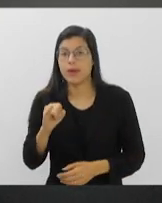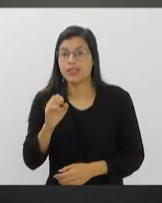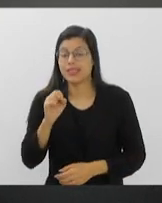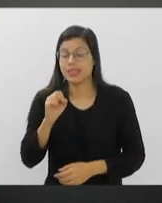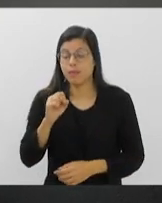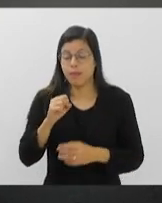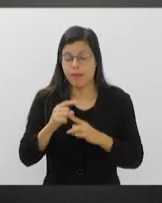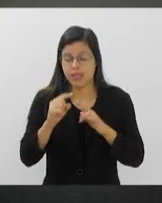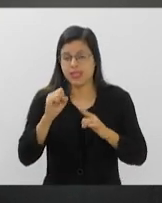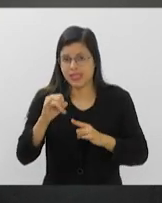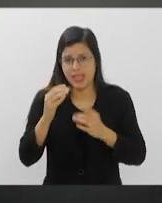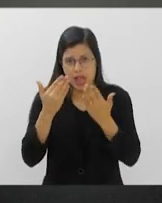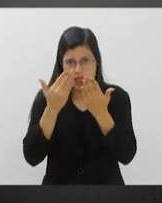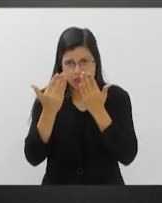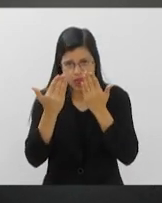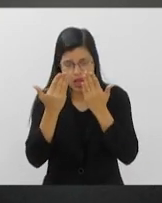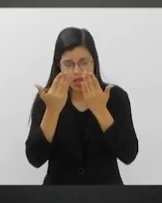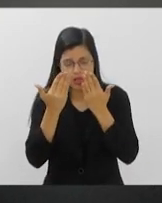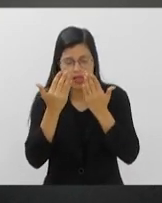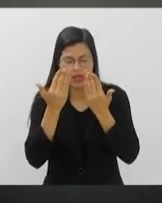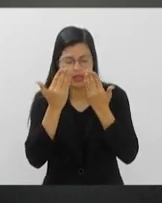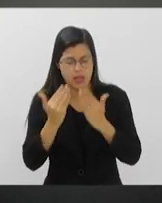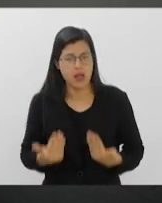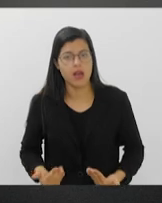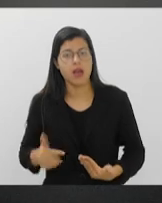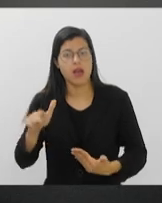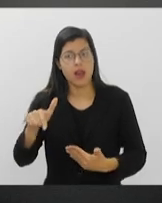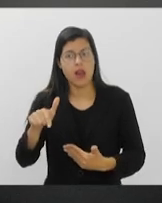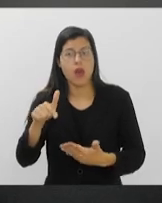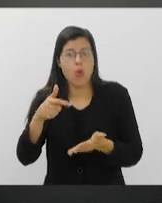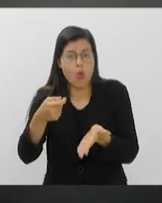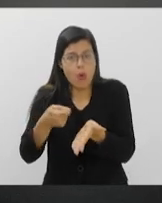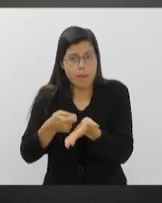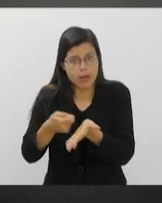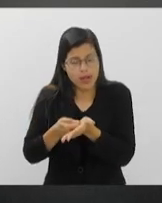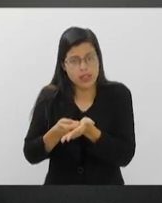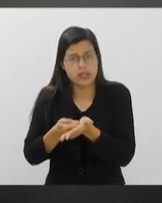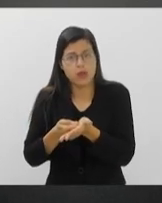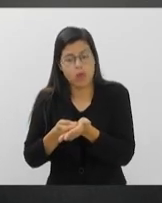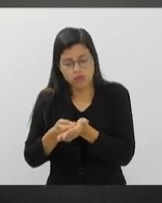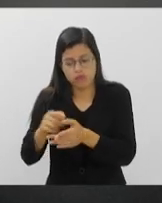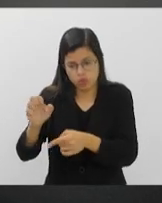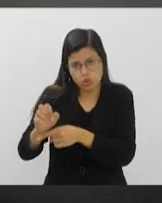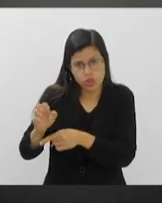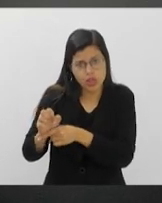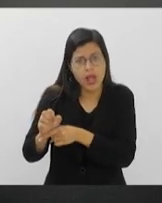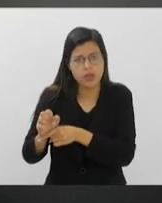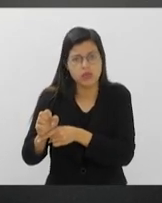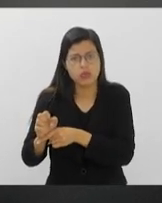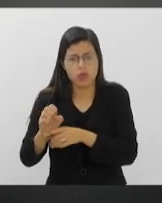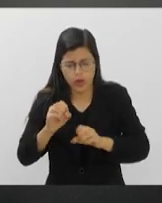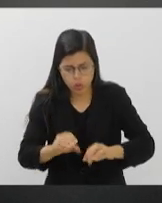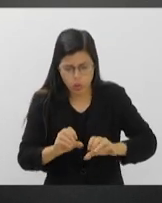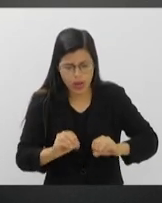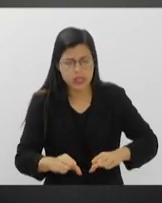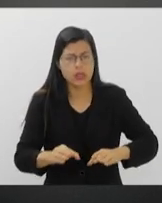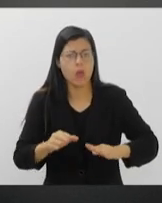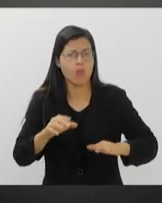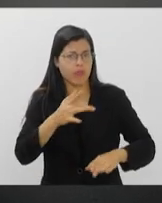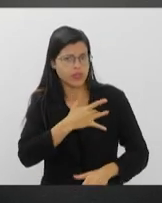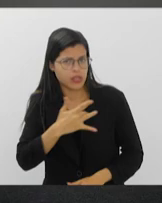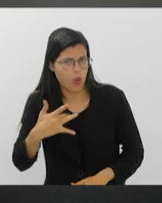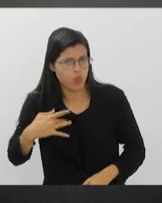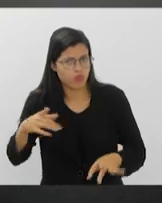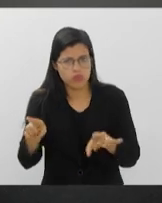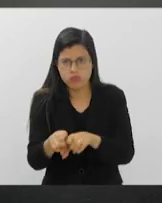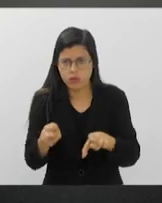coisa relativa à educação educação é a dever do Estado lado Censo qualquer coisa relativa à segurança estado lado Censo qualquer coisa relativa a saúde estado lado